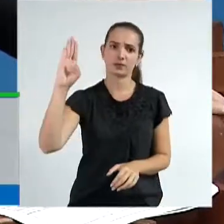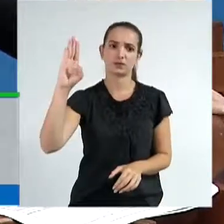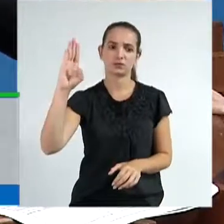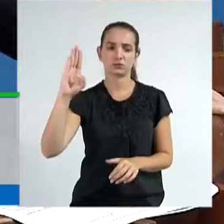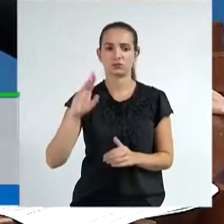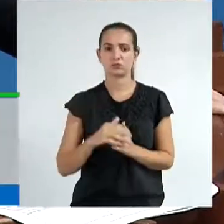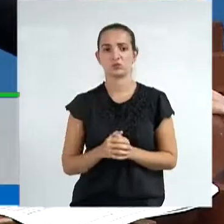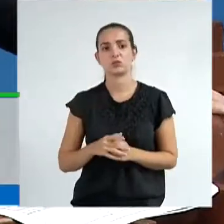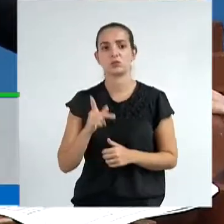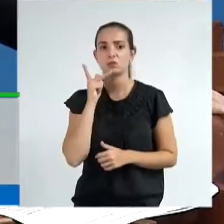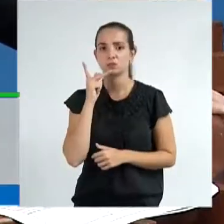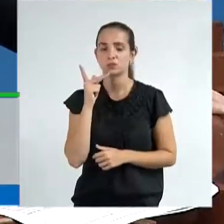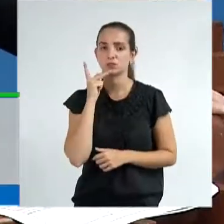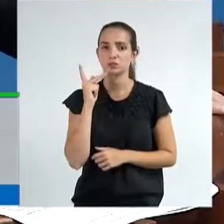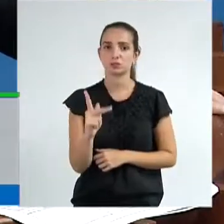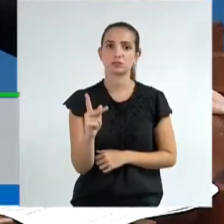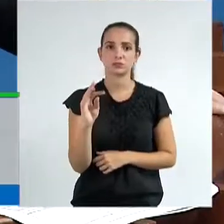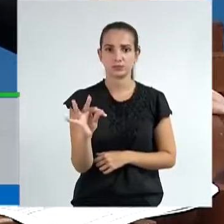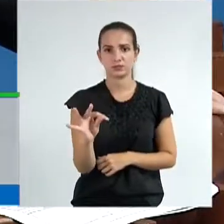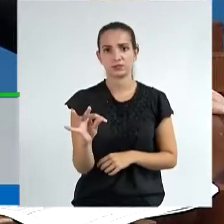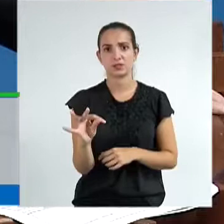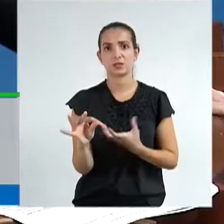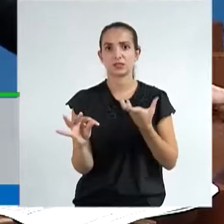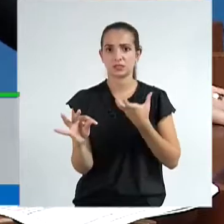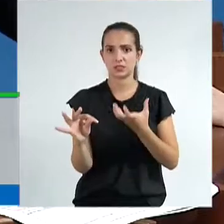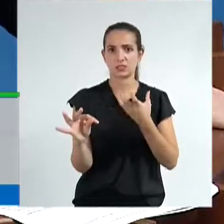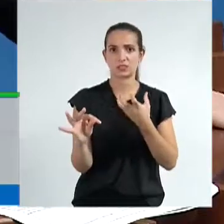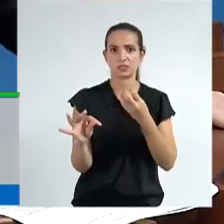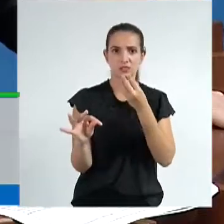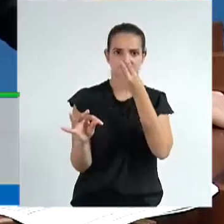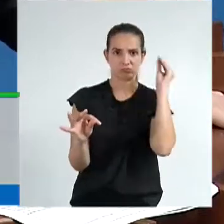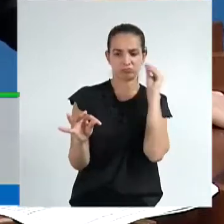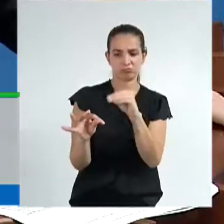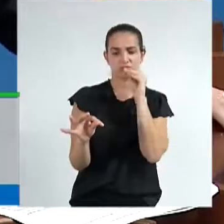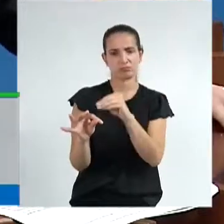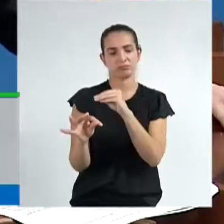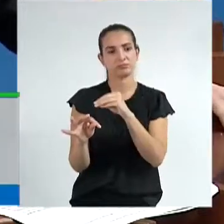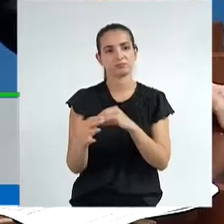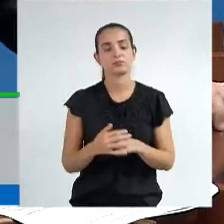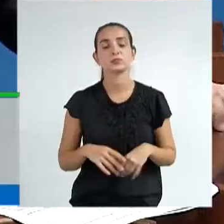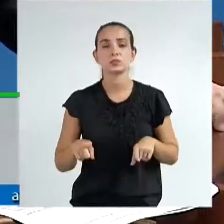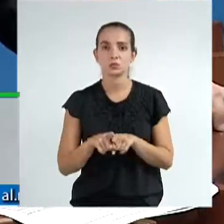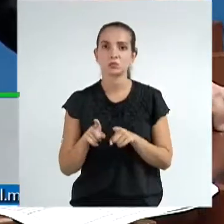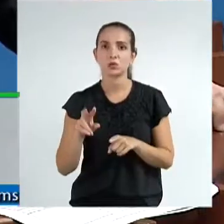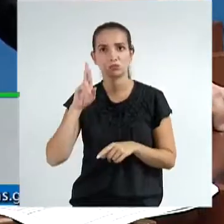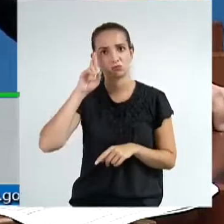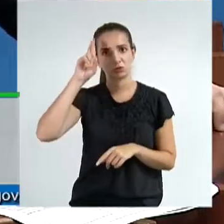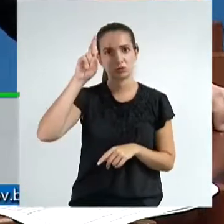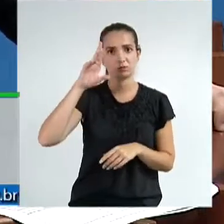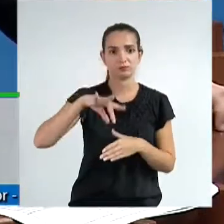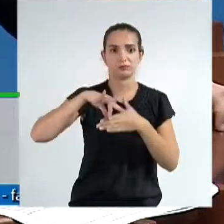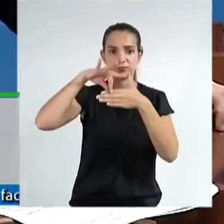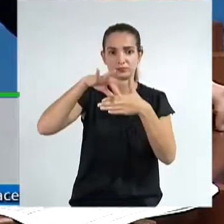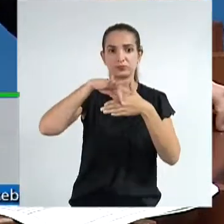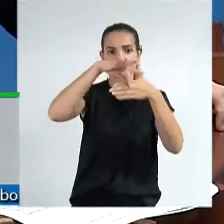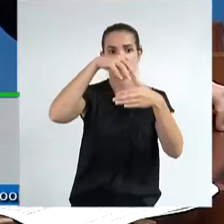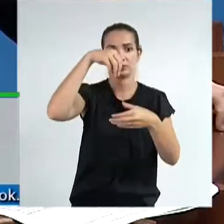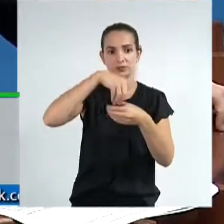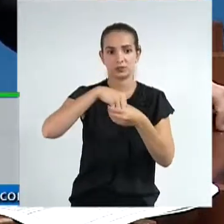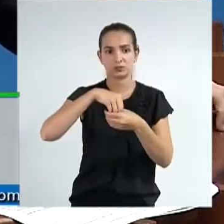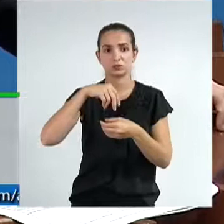principalmente o Partido dos Trabalhadores e suas principais lideranças. Esta é uma